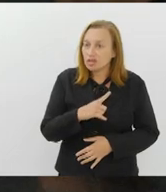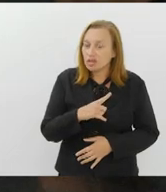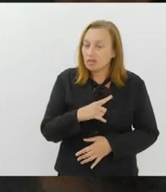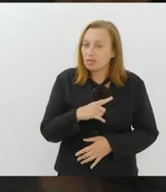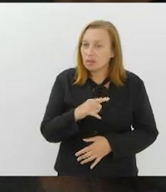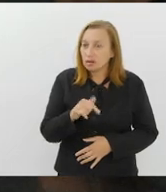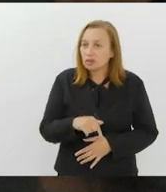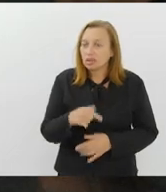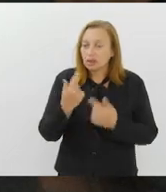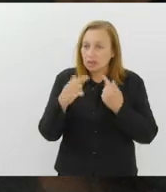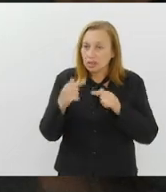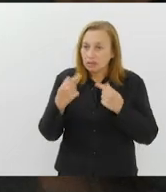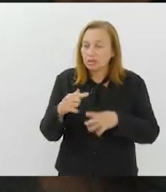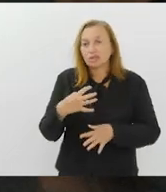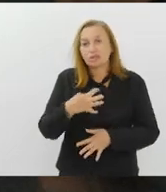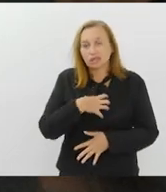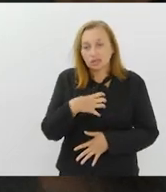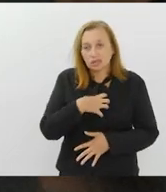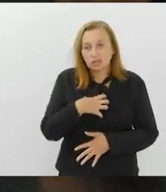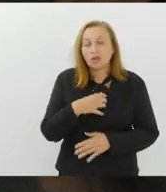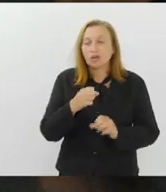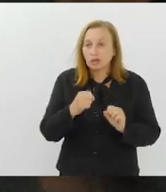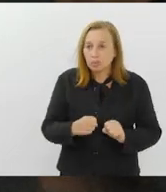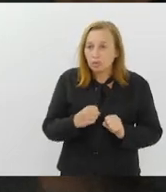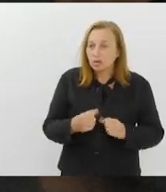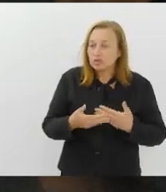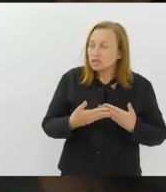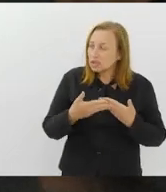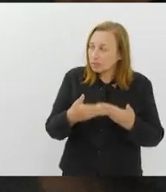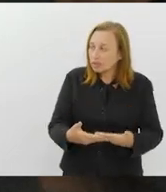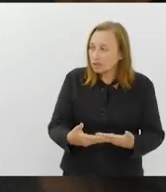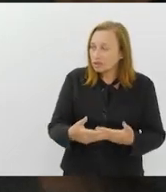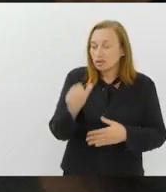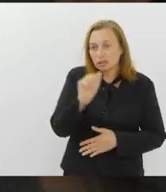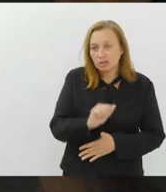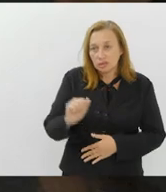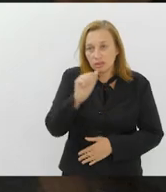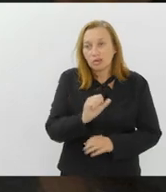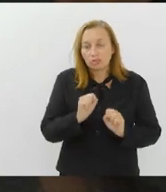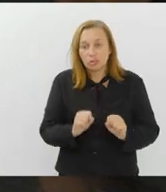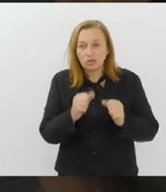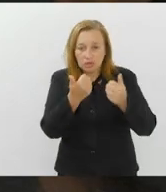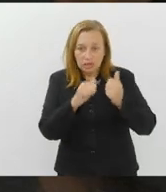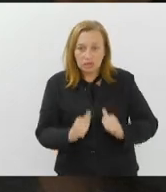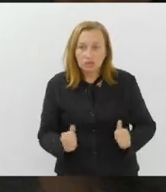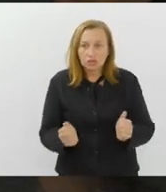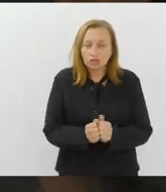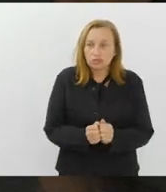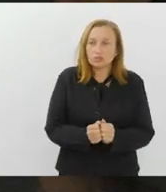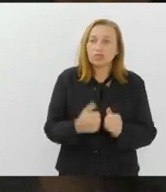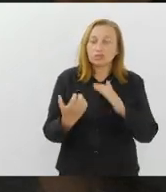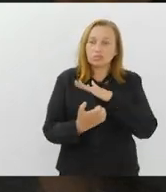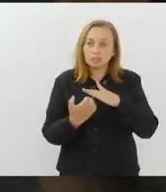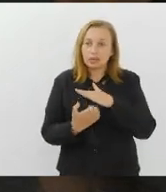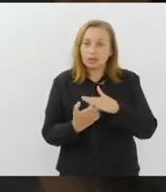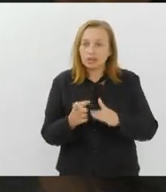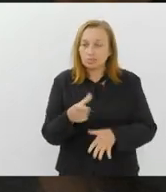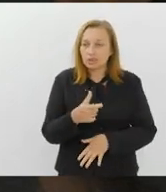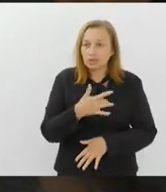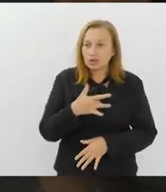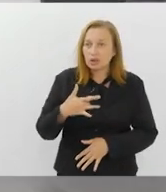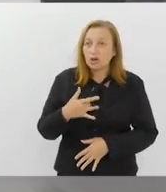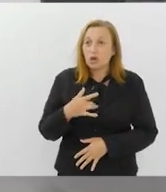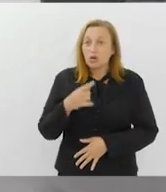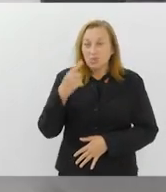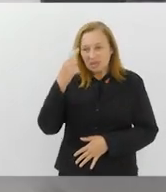aqui reclamações nesse sentido, que possam ser encaminhadas à associação para que a gente possa analisar junto ao operador associado. Por isso que o ideal não